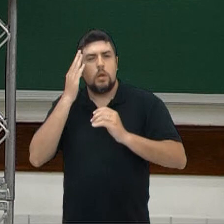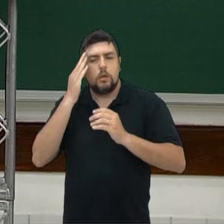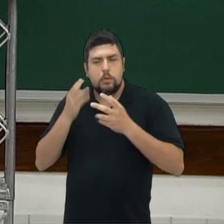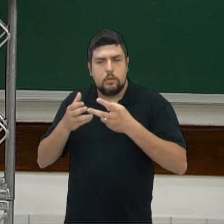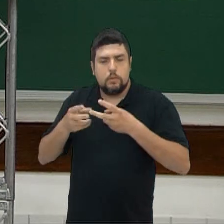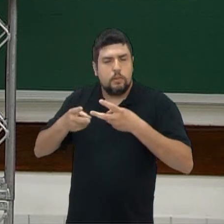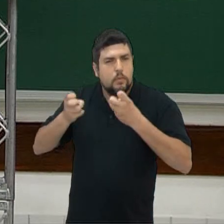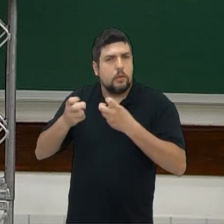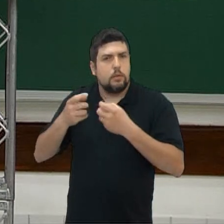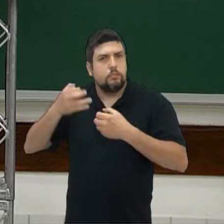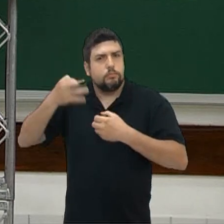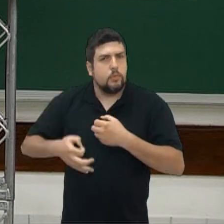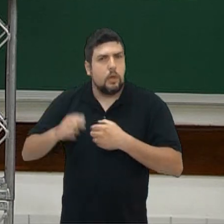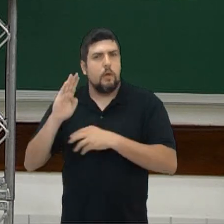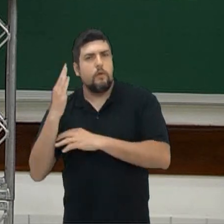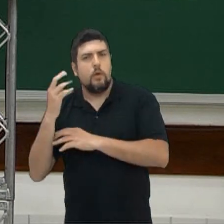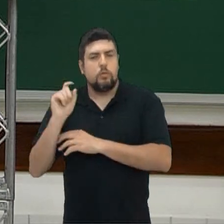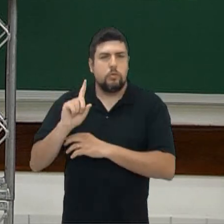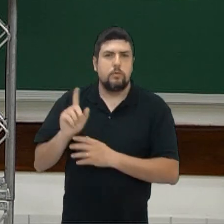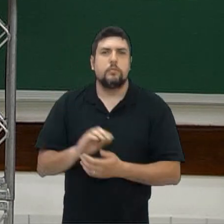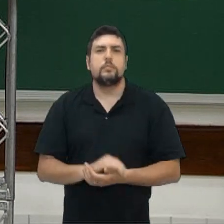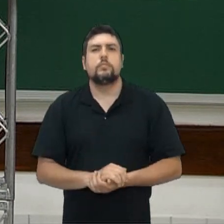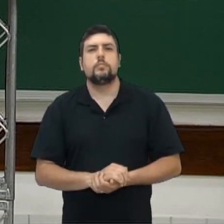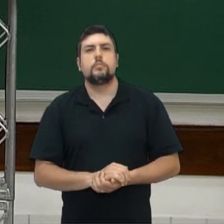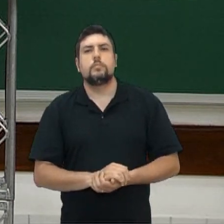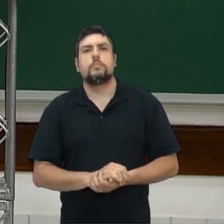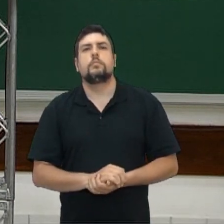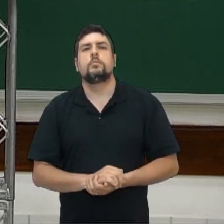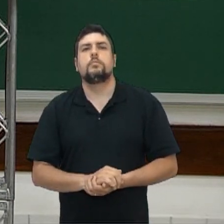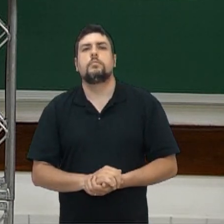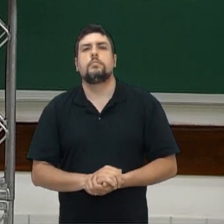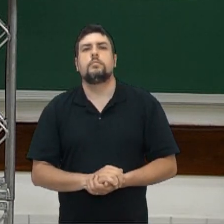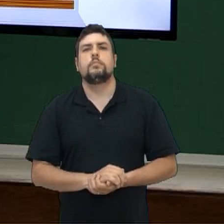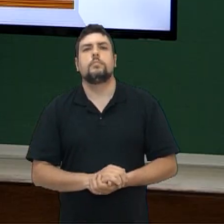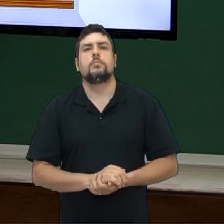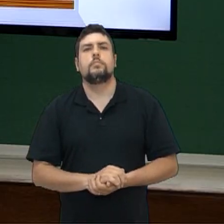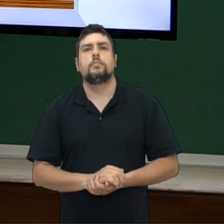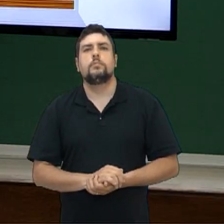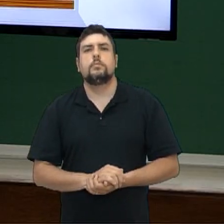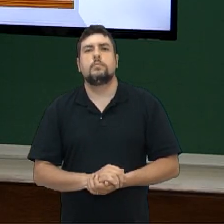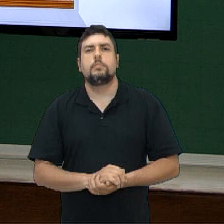meio rapidinho aqui para vocês. Show de bola? Maravilha então, galera.